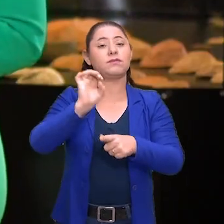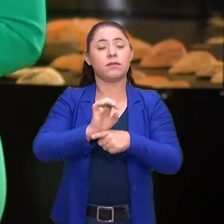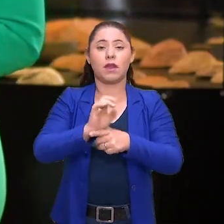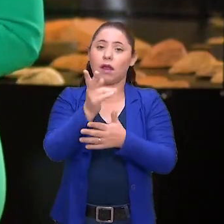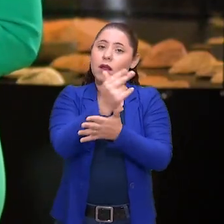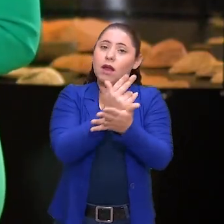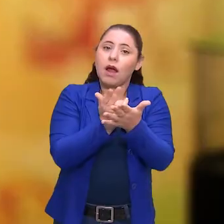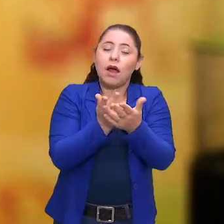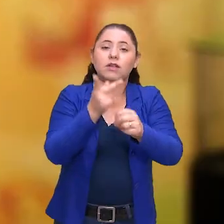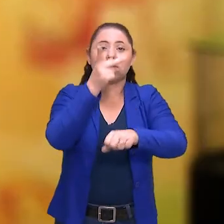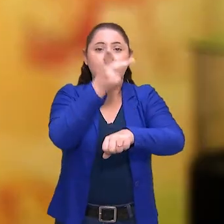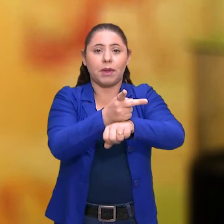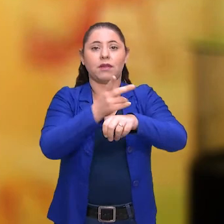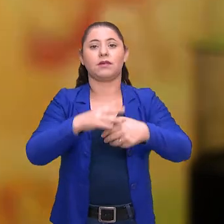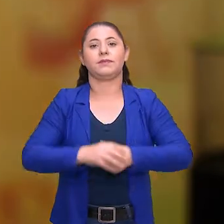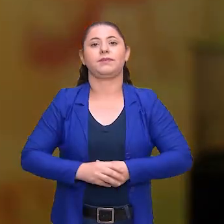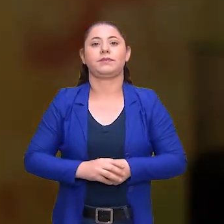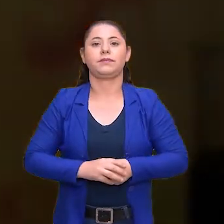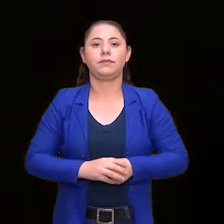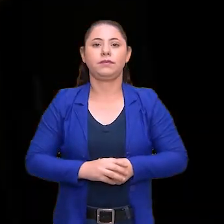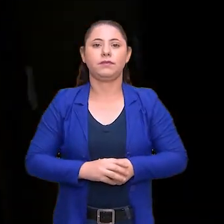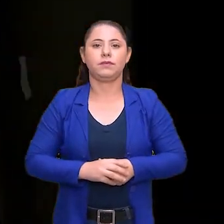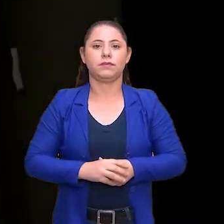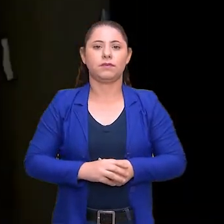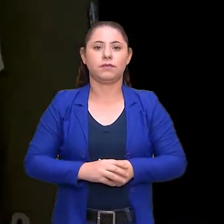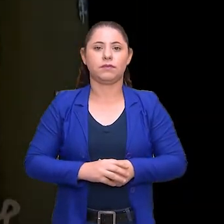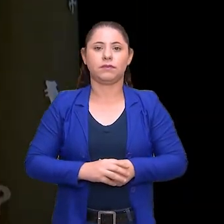Capital Estadual da Arte Rupestre.